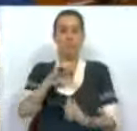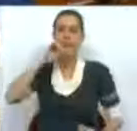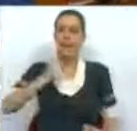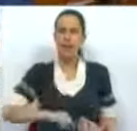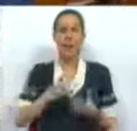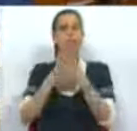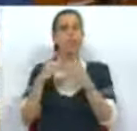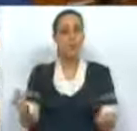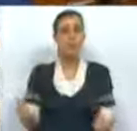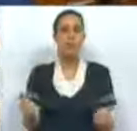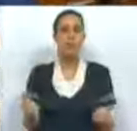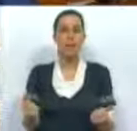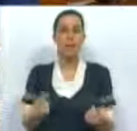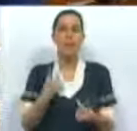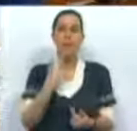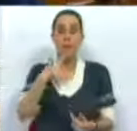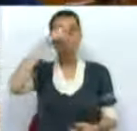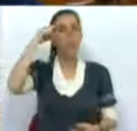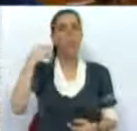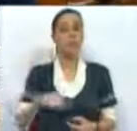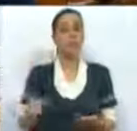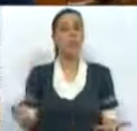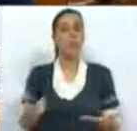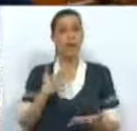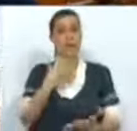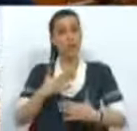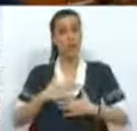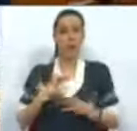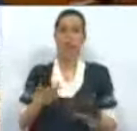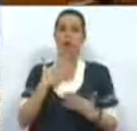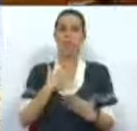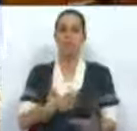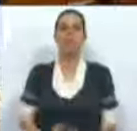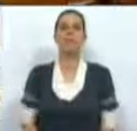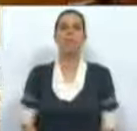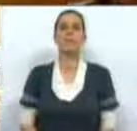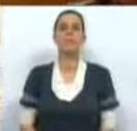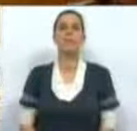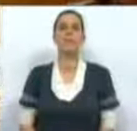capazes de ultrapassar as imensas dificuldades que nos deixaram. Muito obrigado.